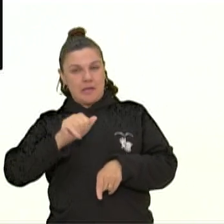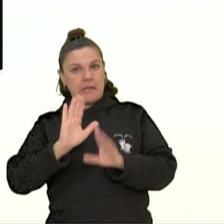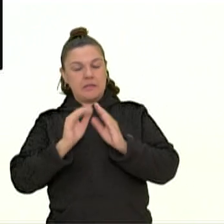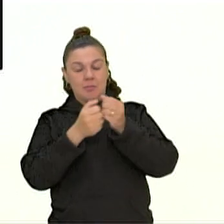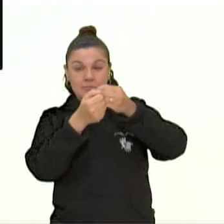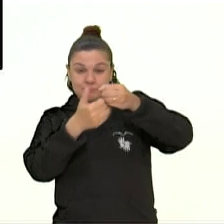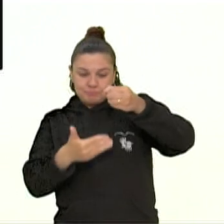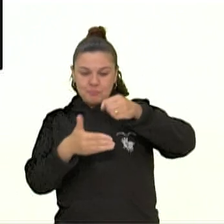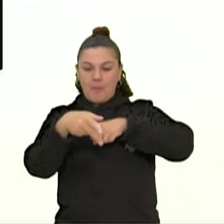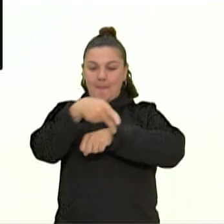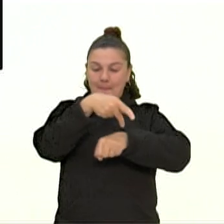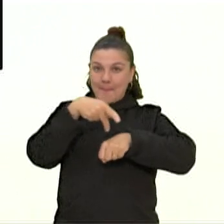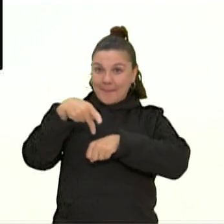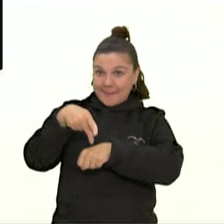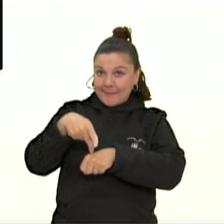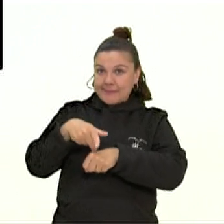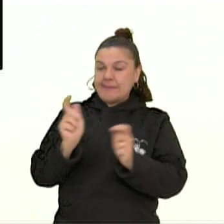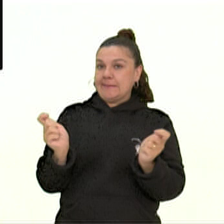têm condições